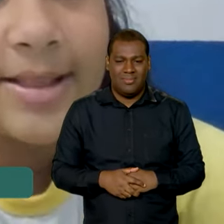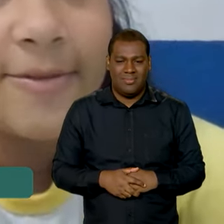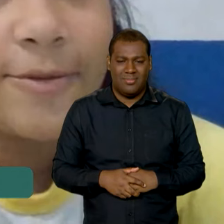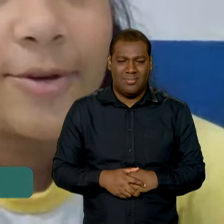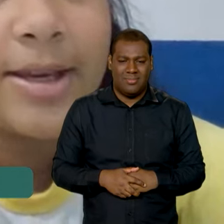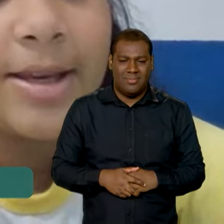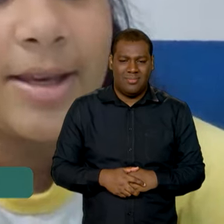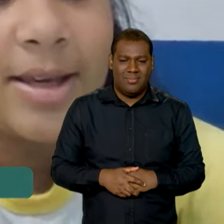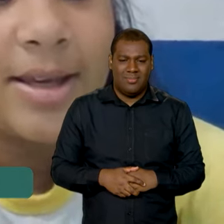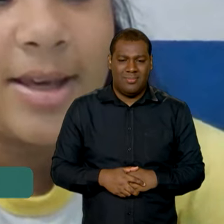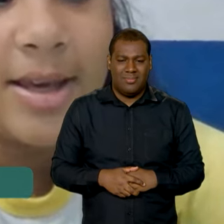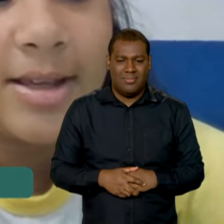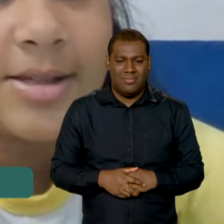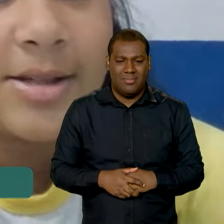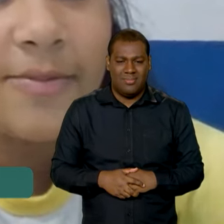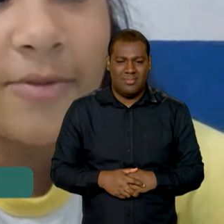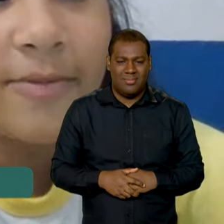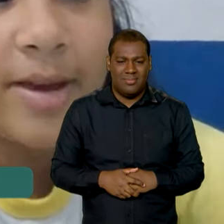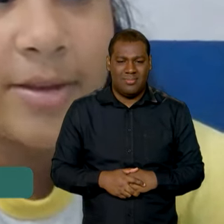fui